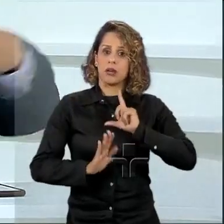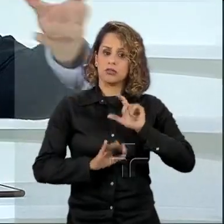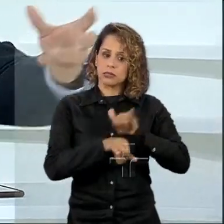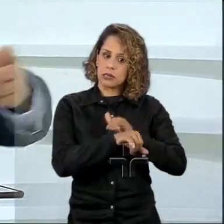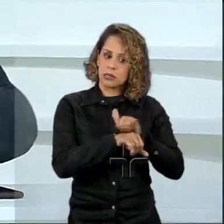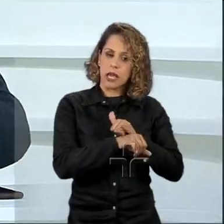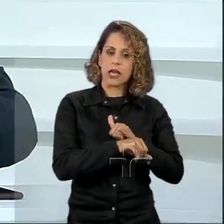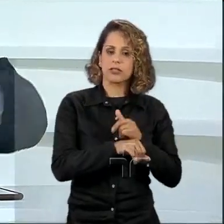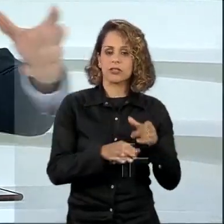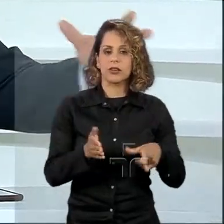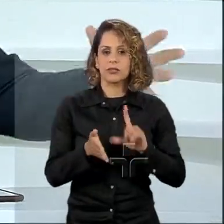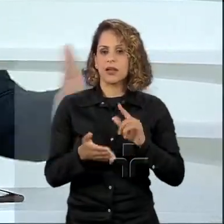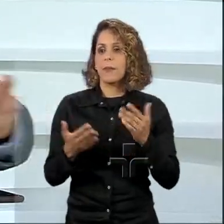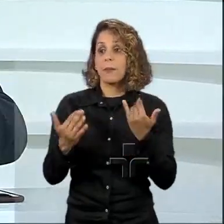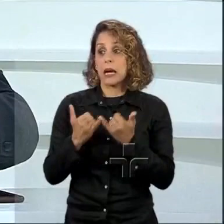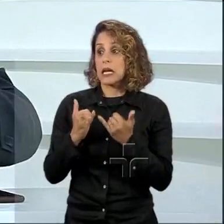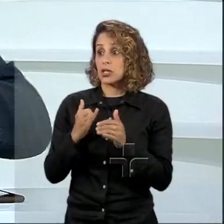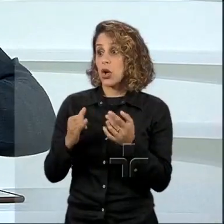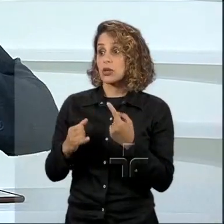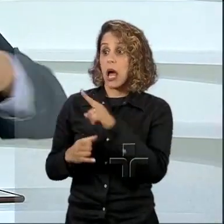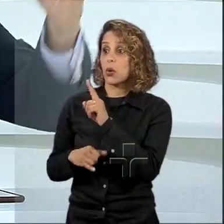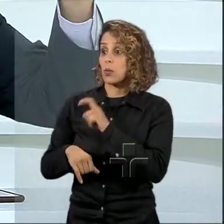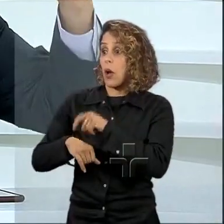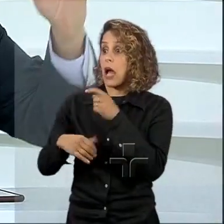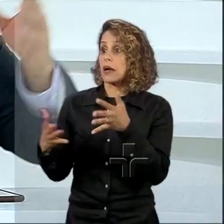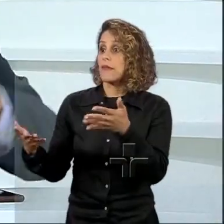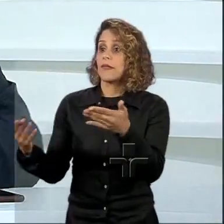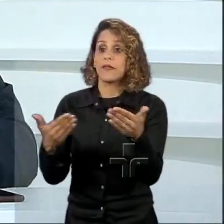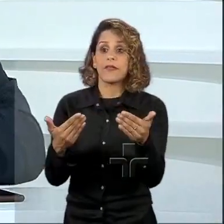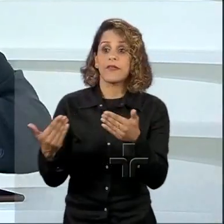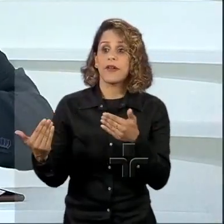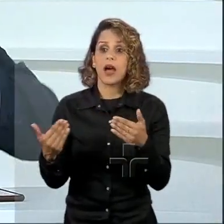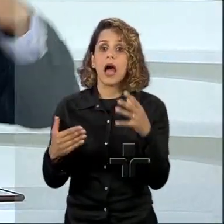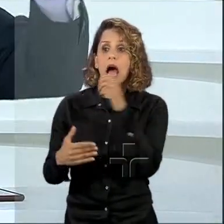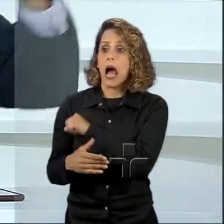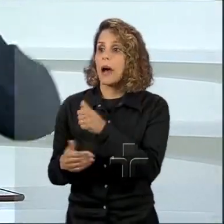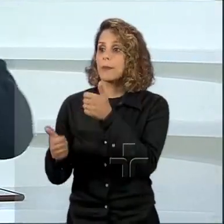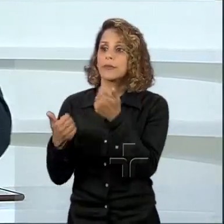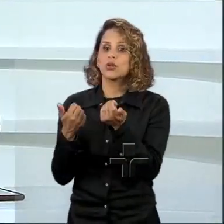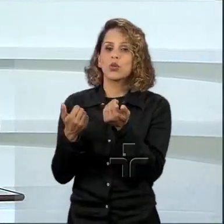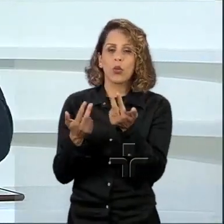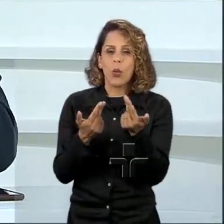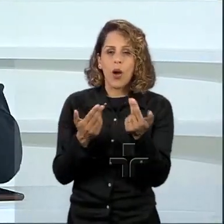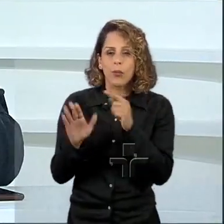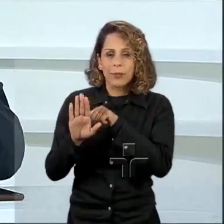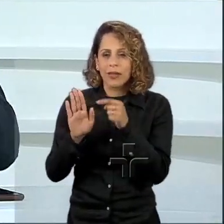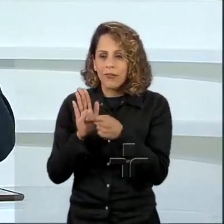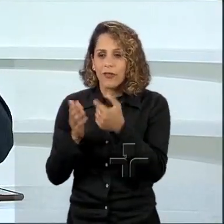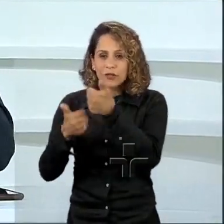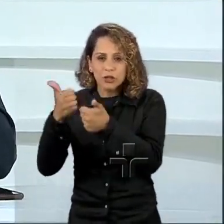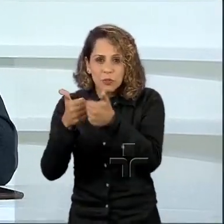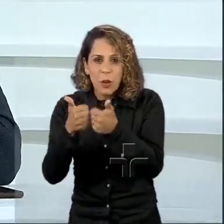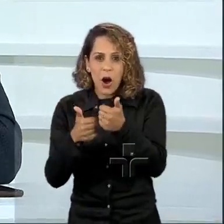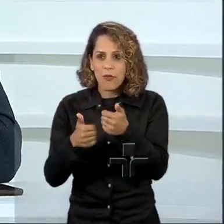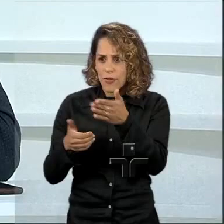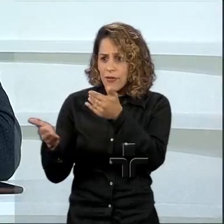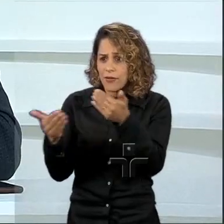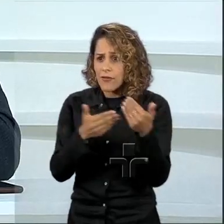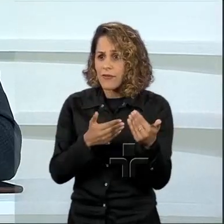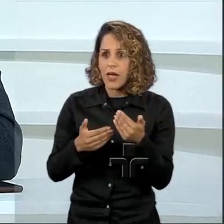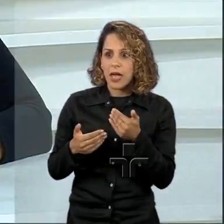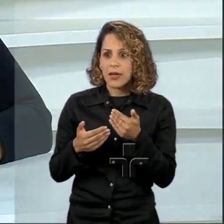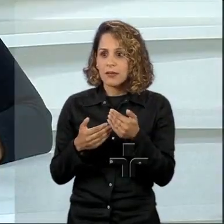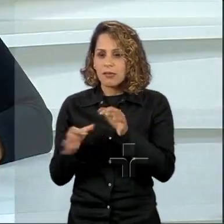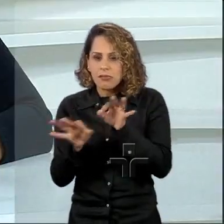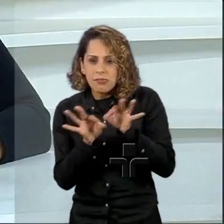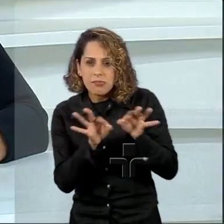hora, vamos fazer um rachão ali. Rachão, junta um grupo de pessoas e vai jogar bola, e aí alguém é goleiro, não vai dividindo o goleiro entre eles ali. Não, Isso tem um